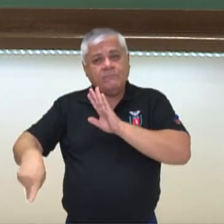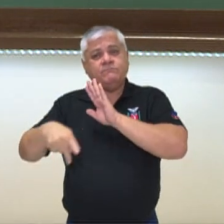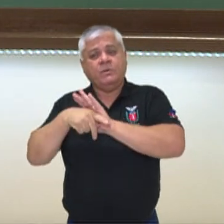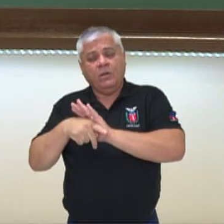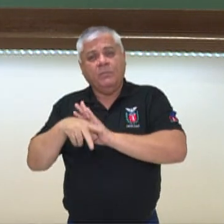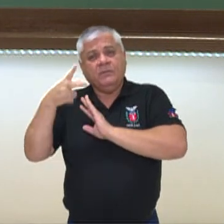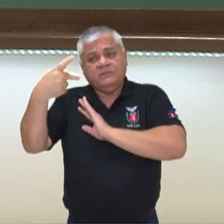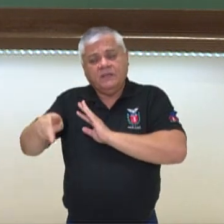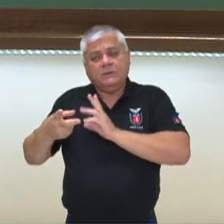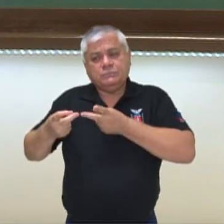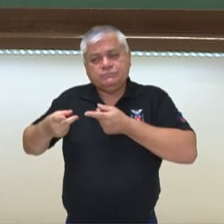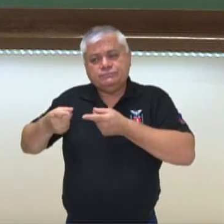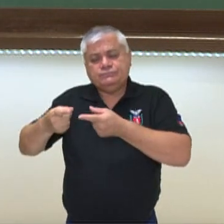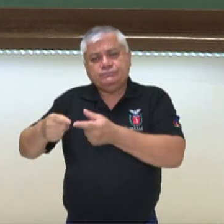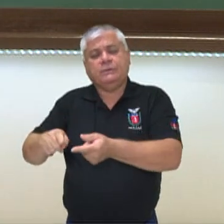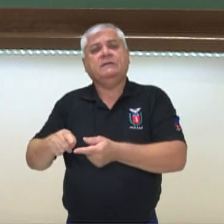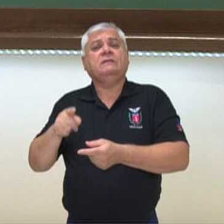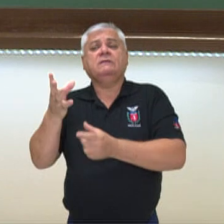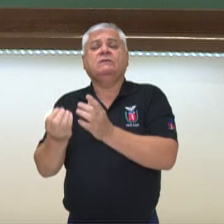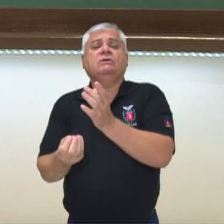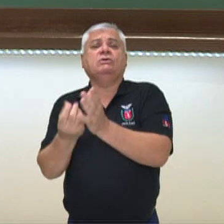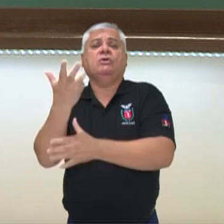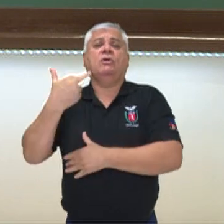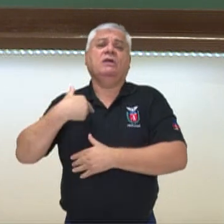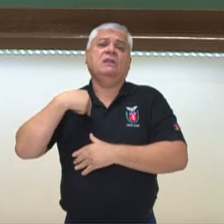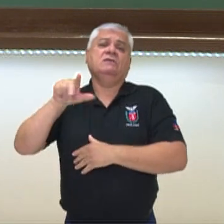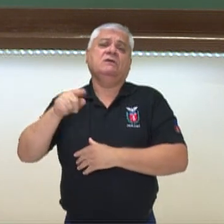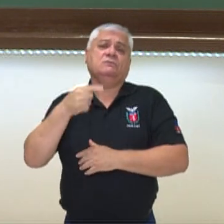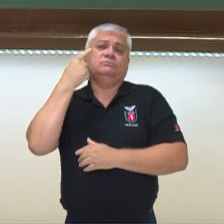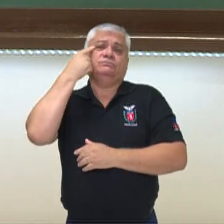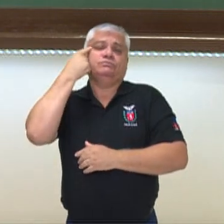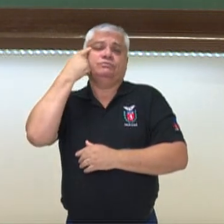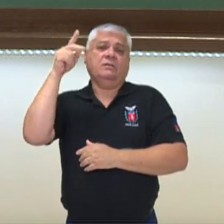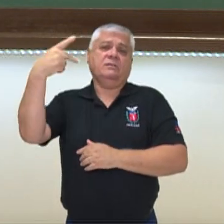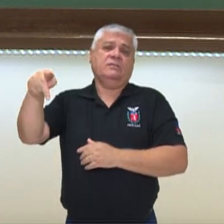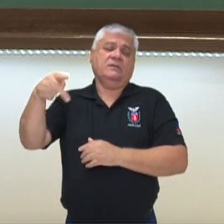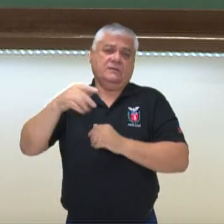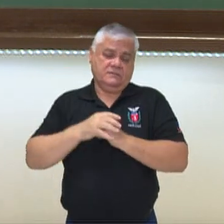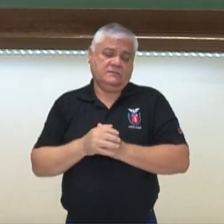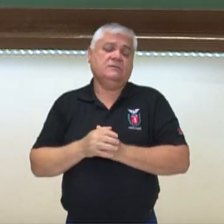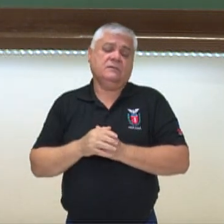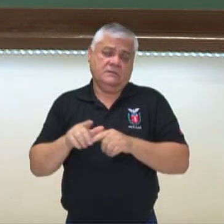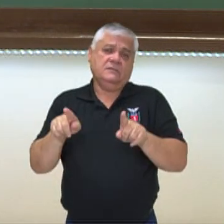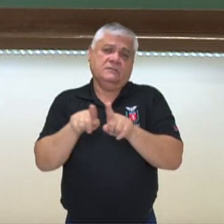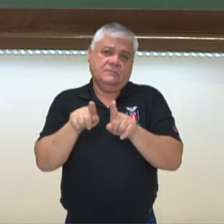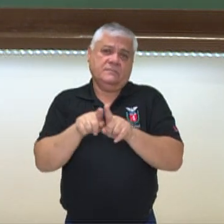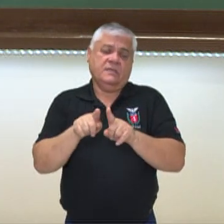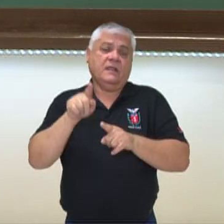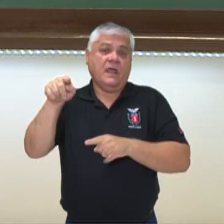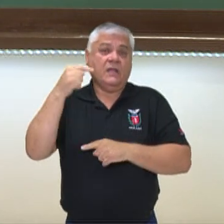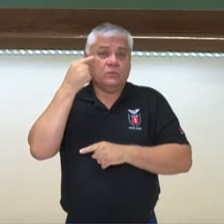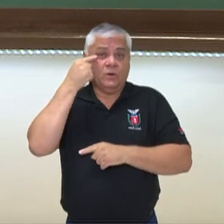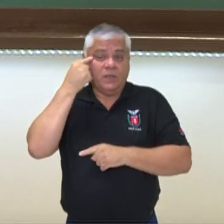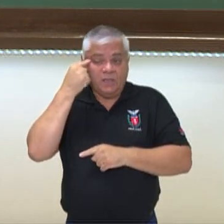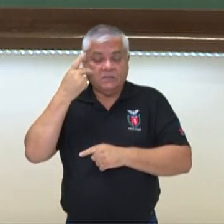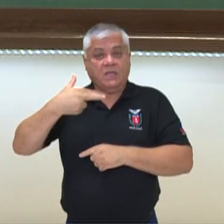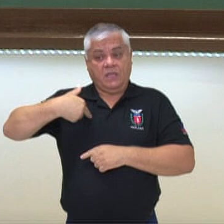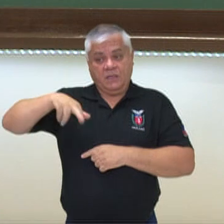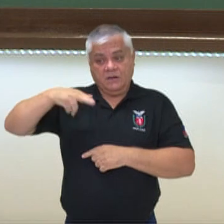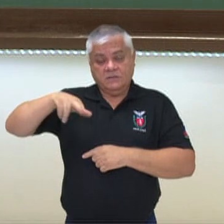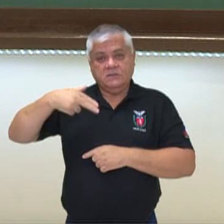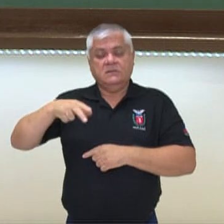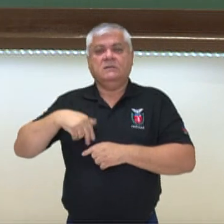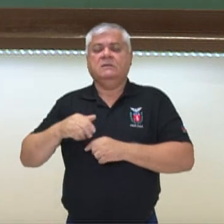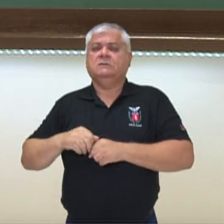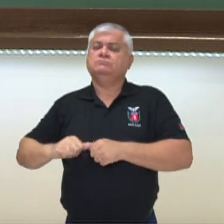Perfect Life, que é uma religião oriental, a messiânica. Existem algumas religiões que vieram do Oriente, mas nessa vinda